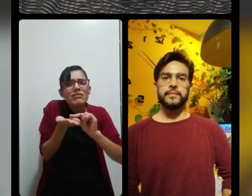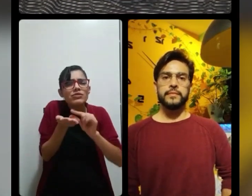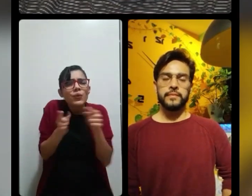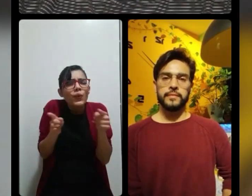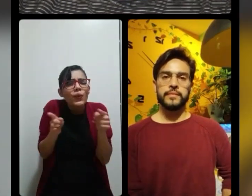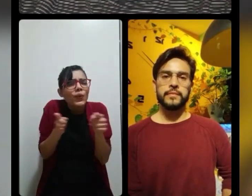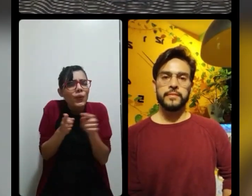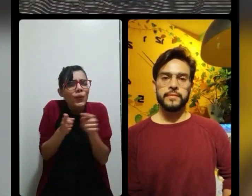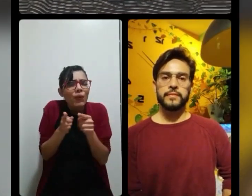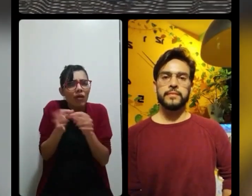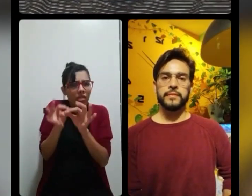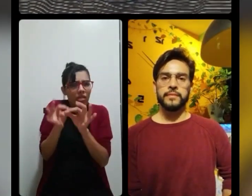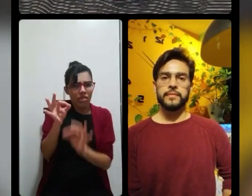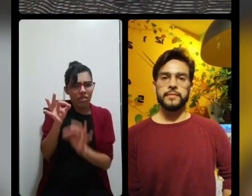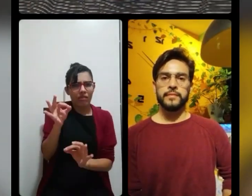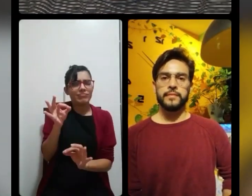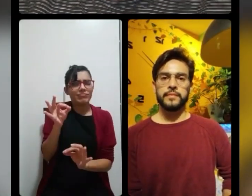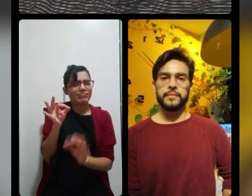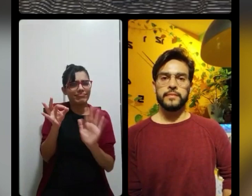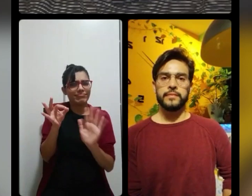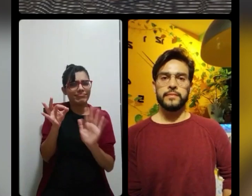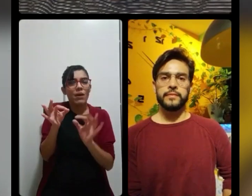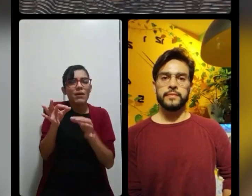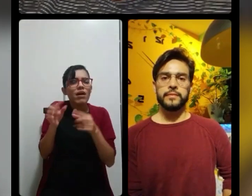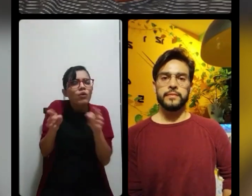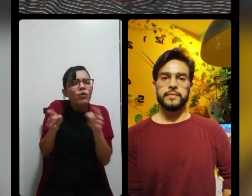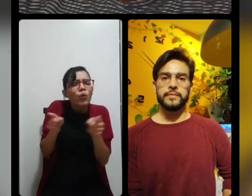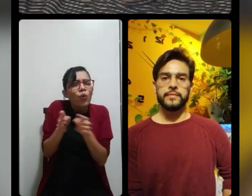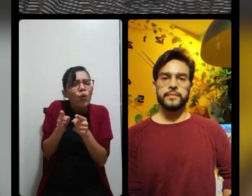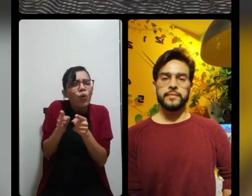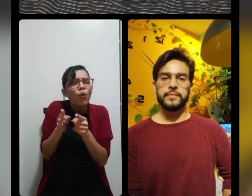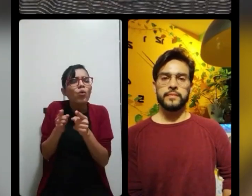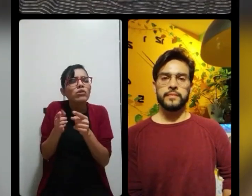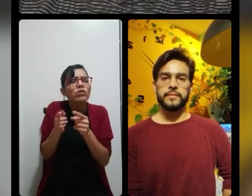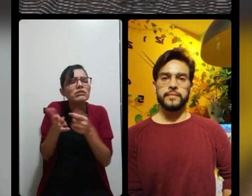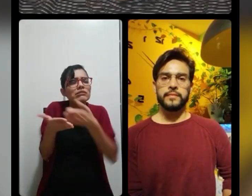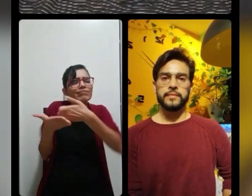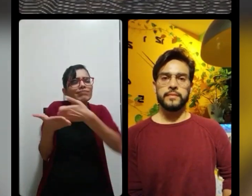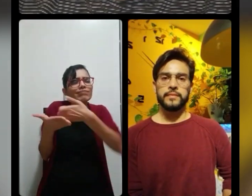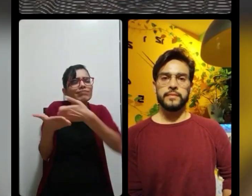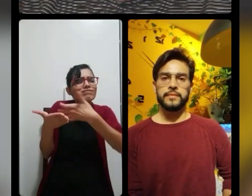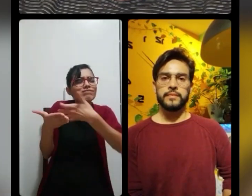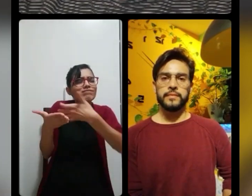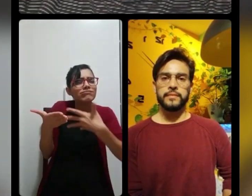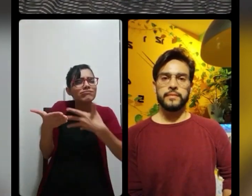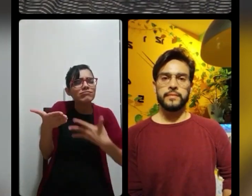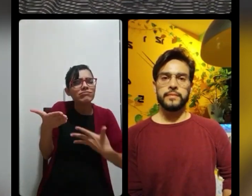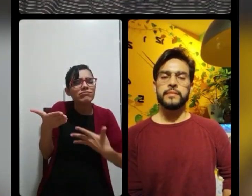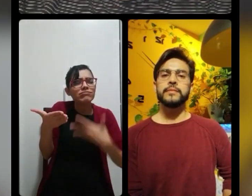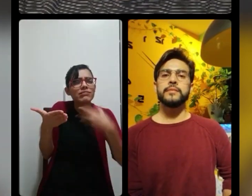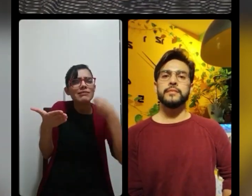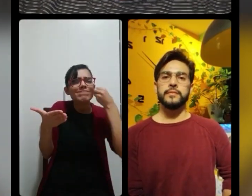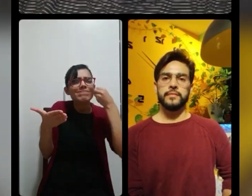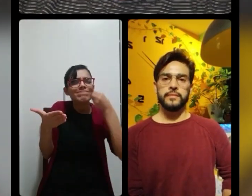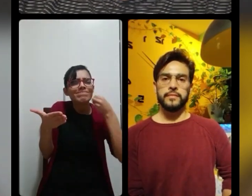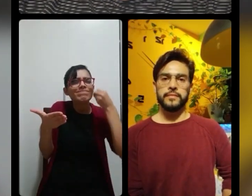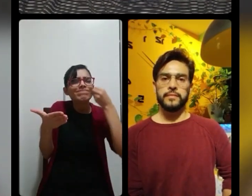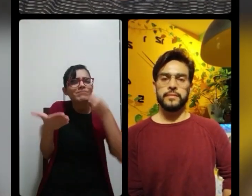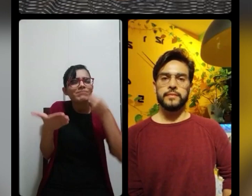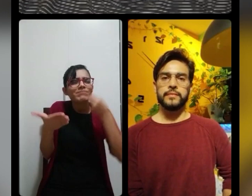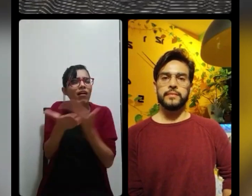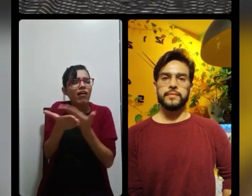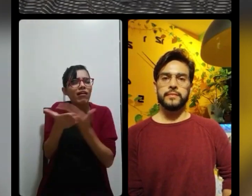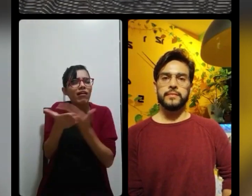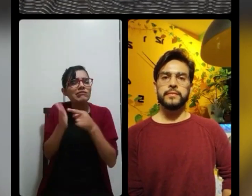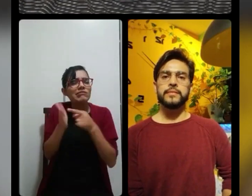deixa o rastro dos parâmetros, né, que ele já vinha certamente mapeando. Na verdade, Cascudo, como você